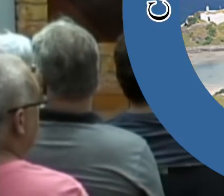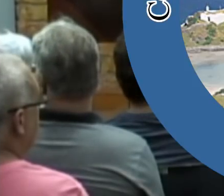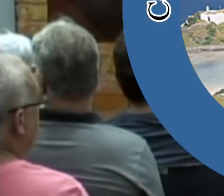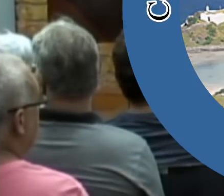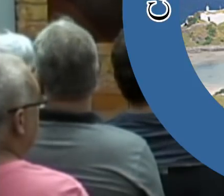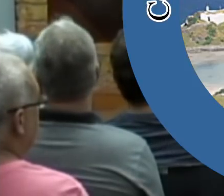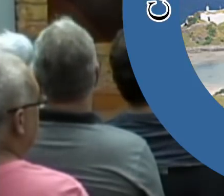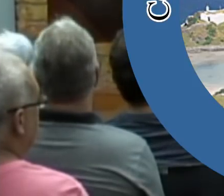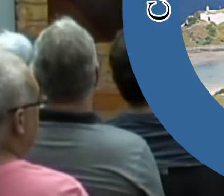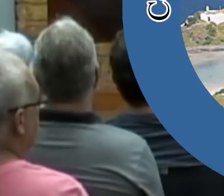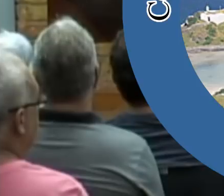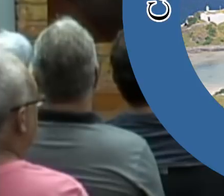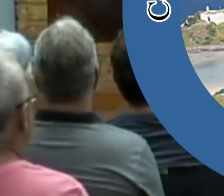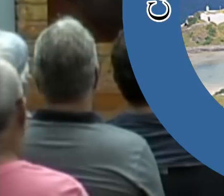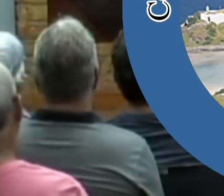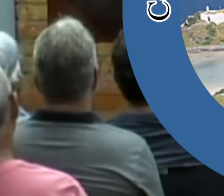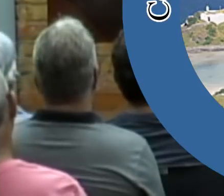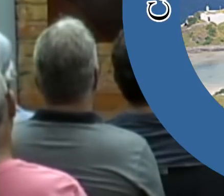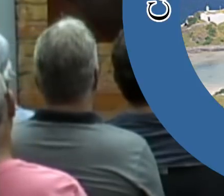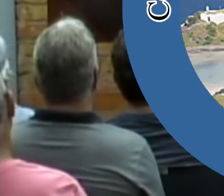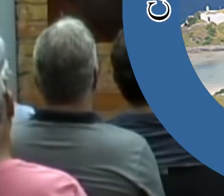Boa noite a todos.